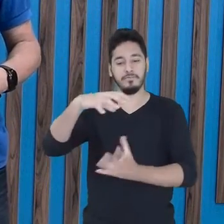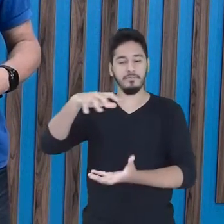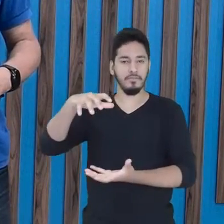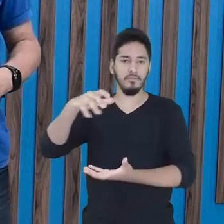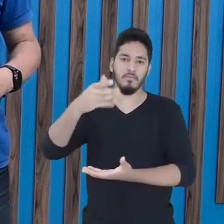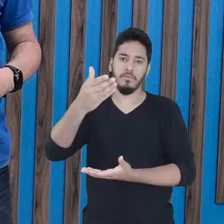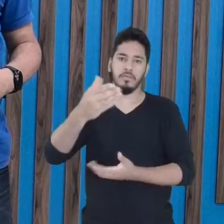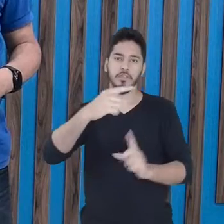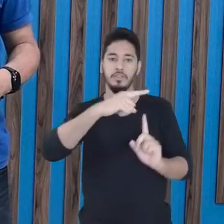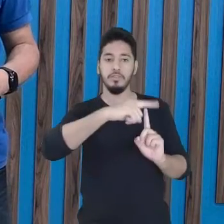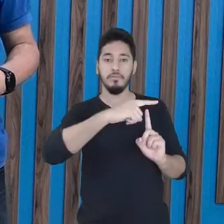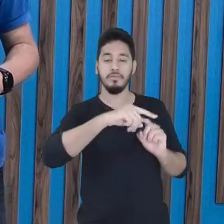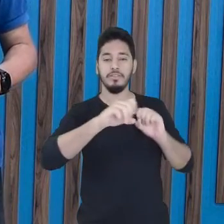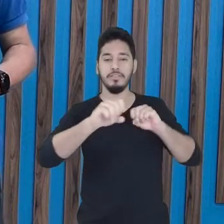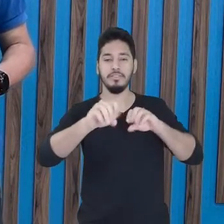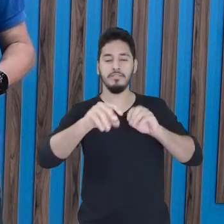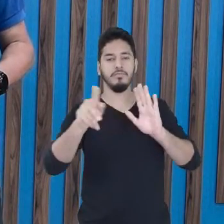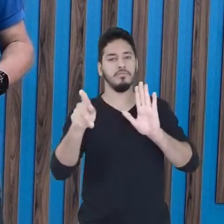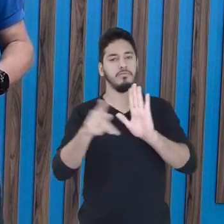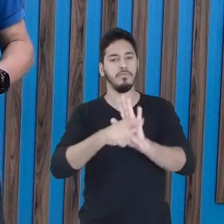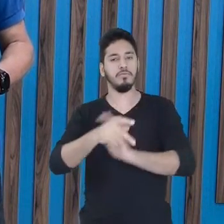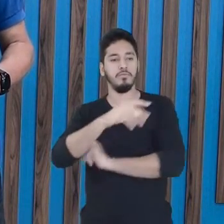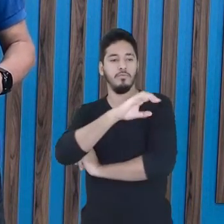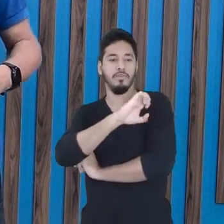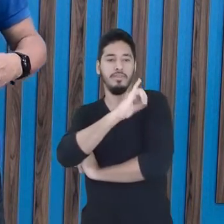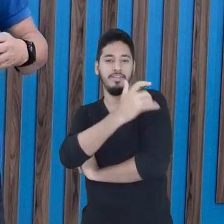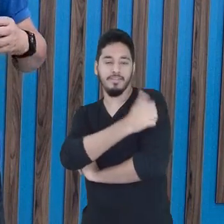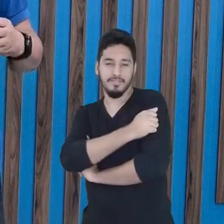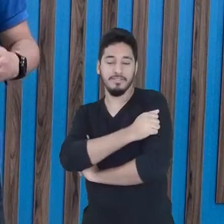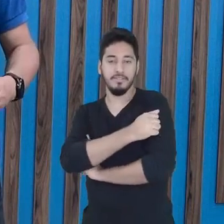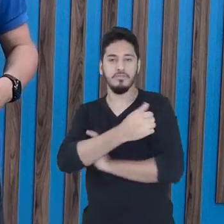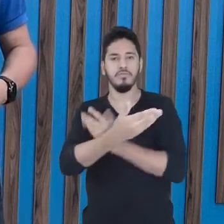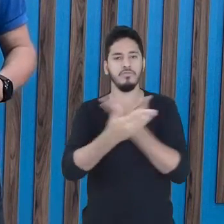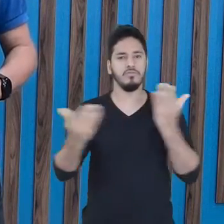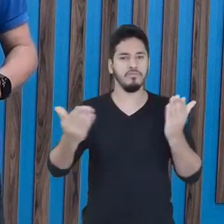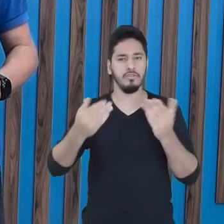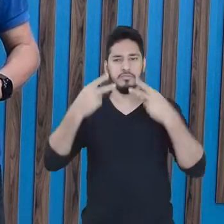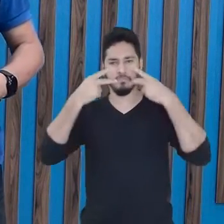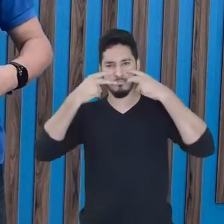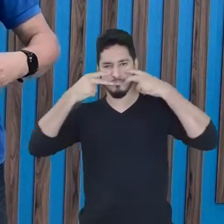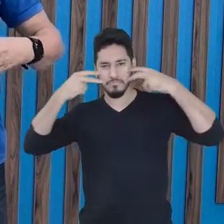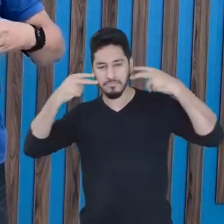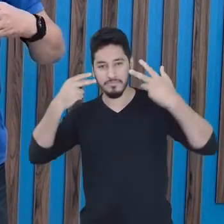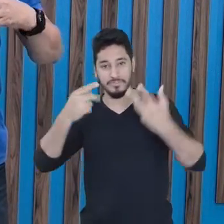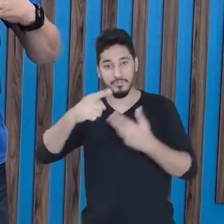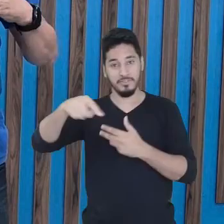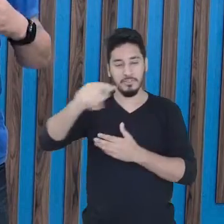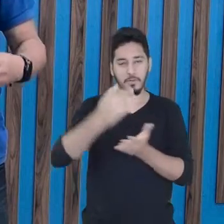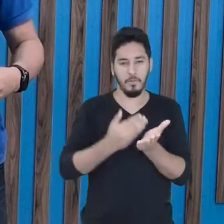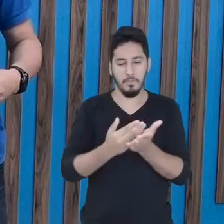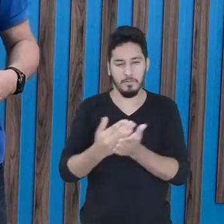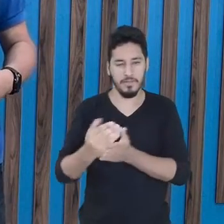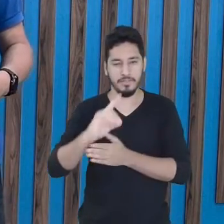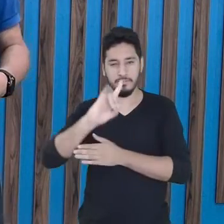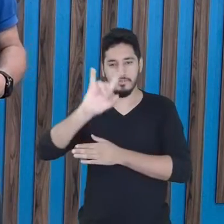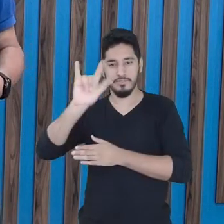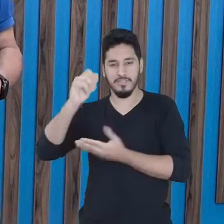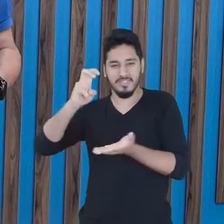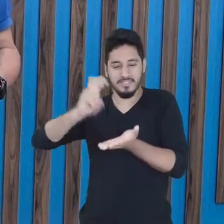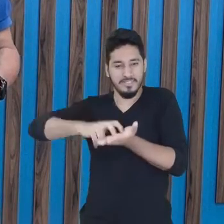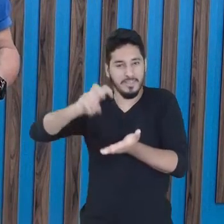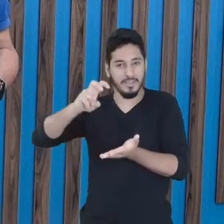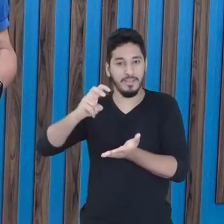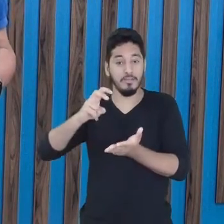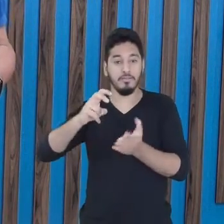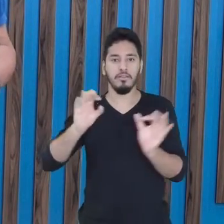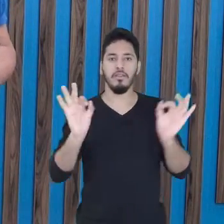esta modalidade de ensino chamada EJA, né? De um povo guerreiro, um povo que começa o dia cedo e termina com